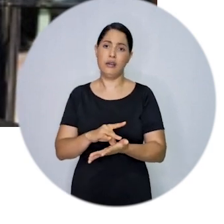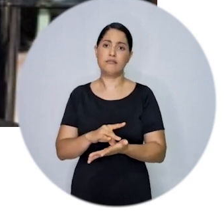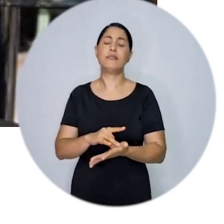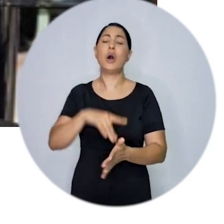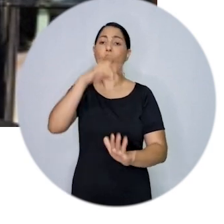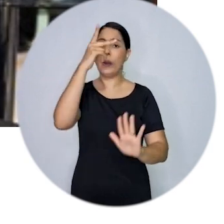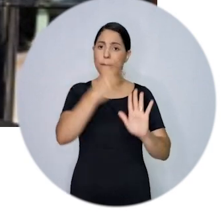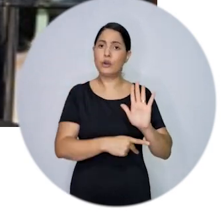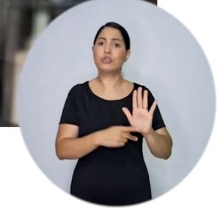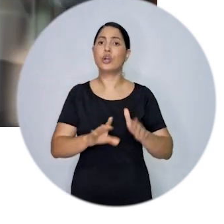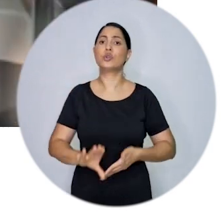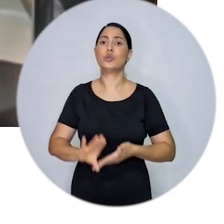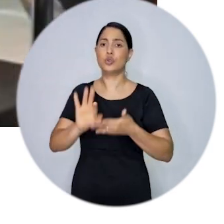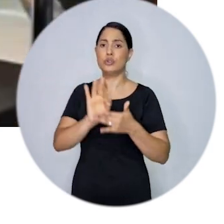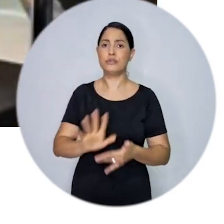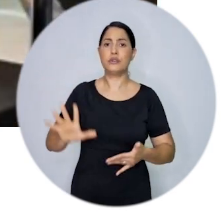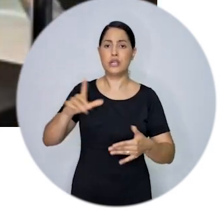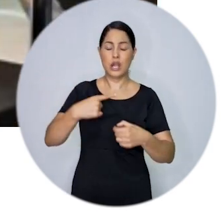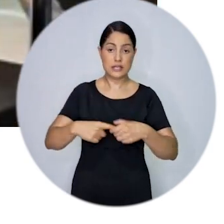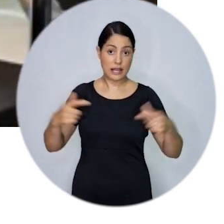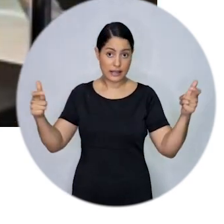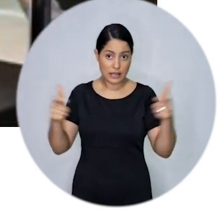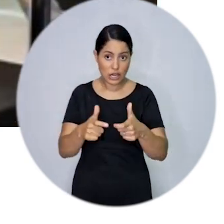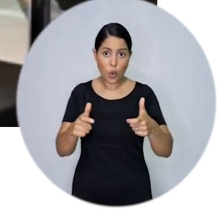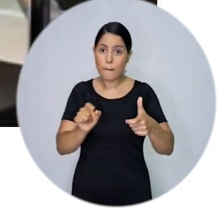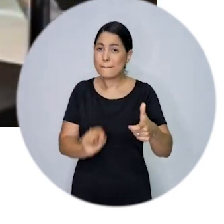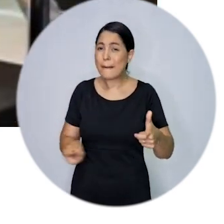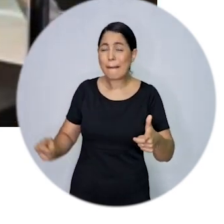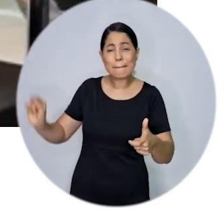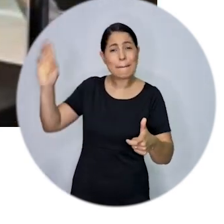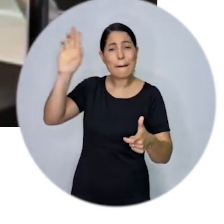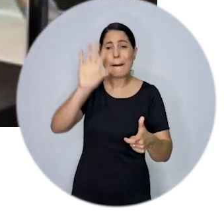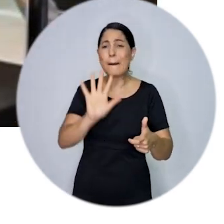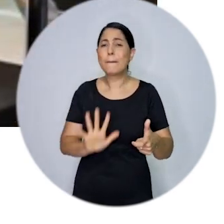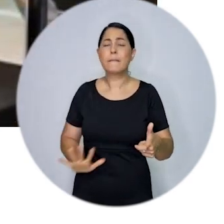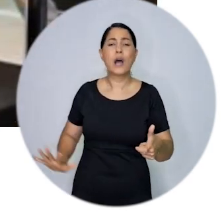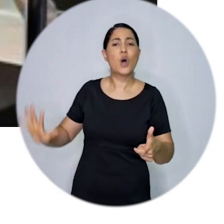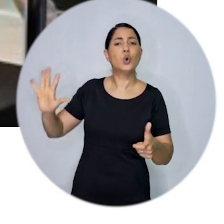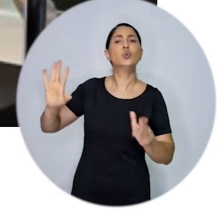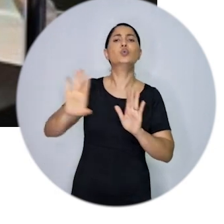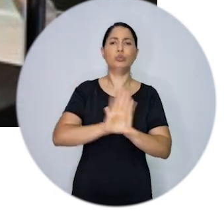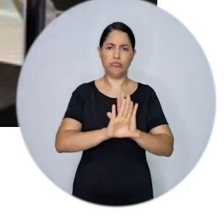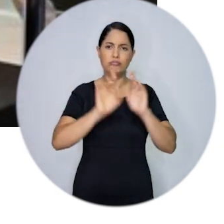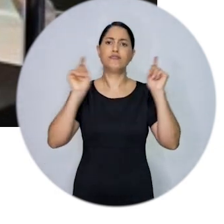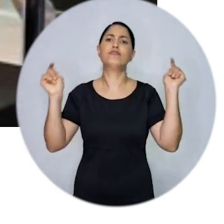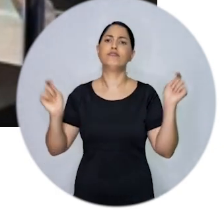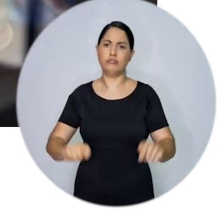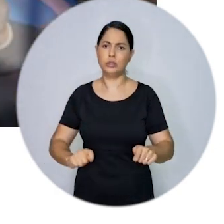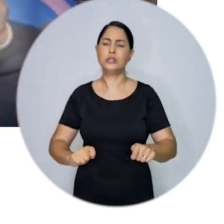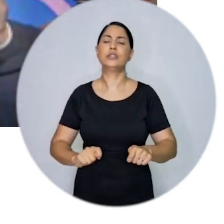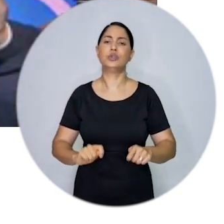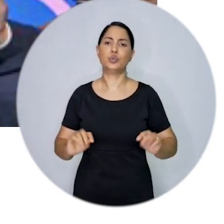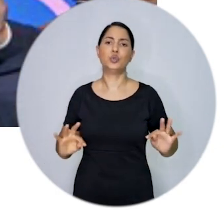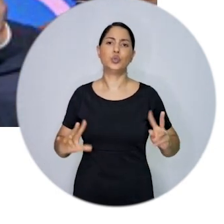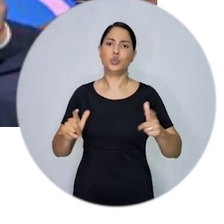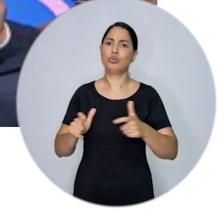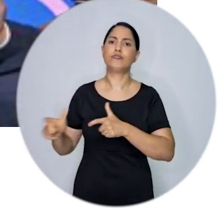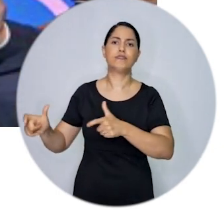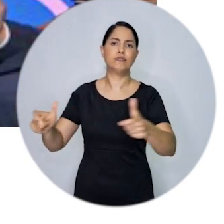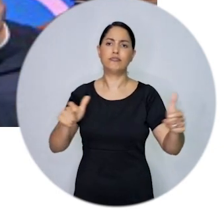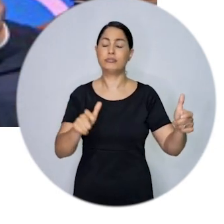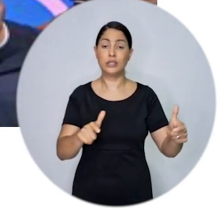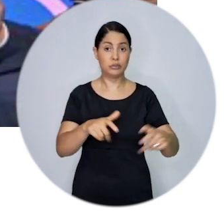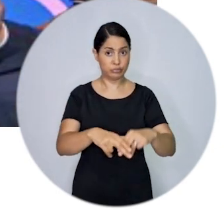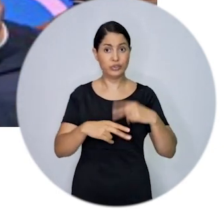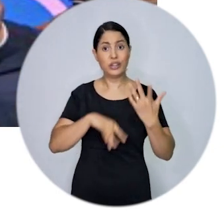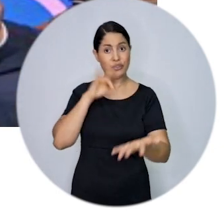que sai do Conselho Federal de Interiorização chegue a todas as regiões, a todas as cidades, a todas as subseções do país, em